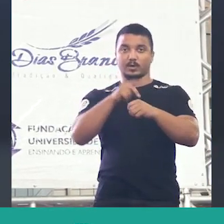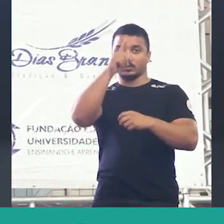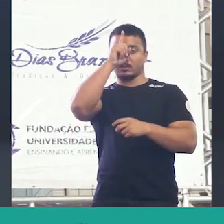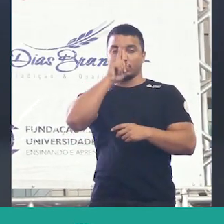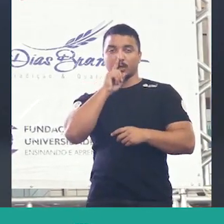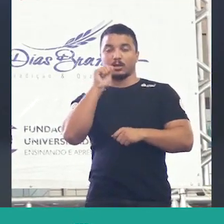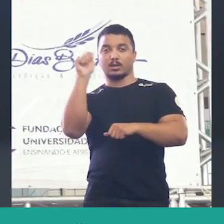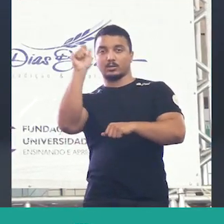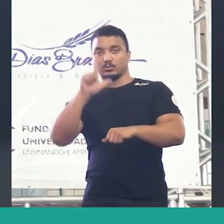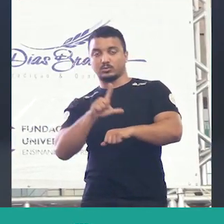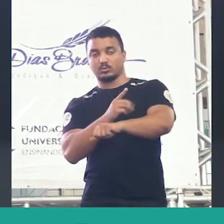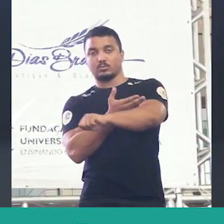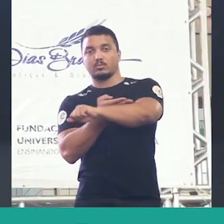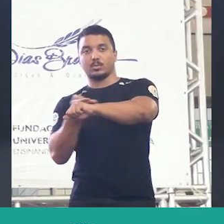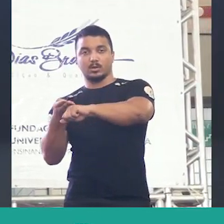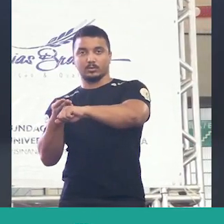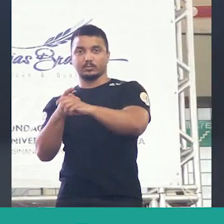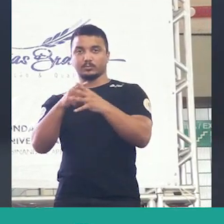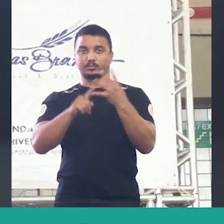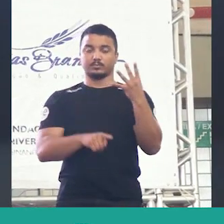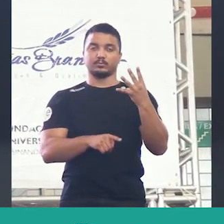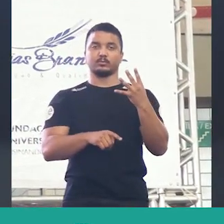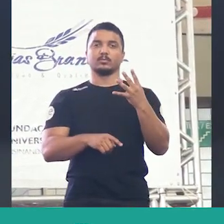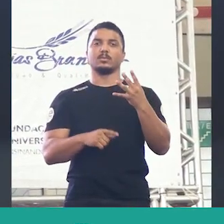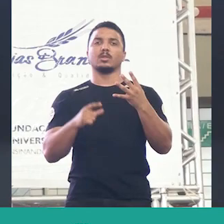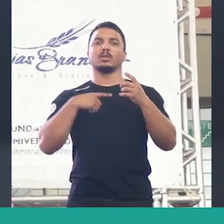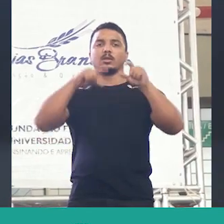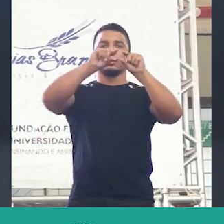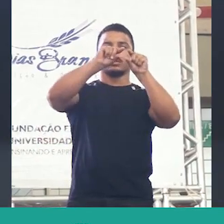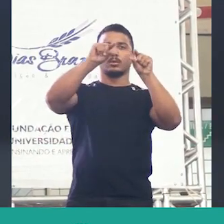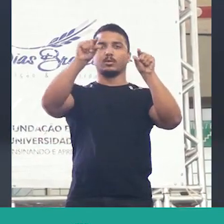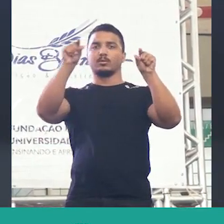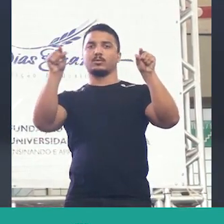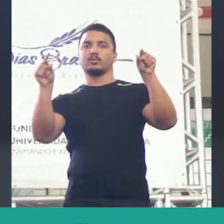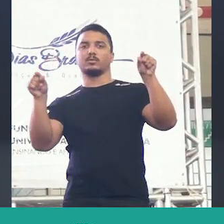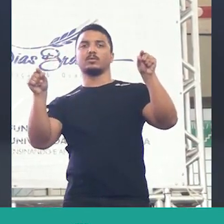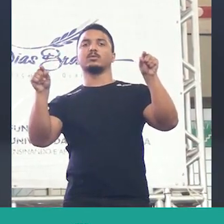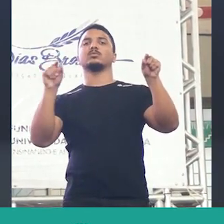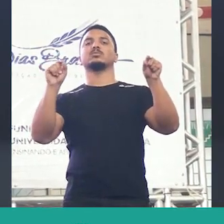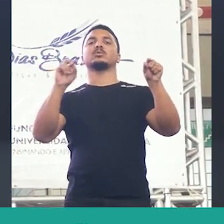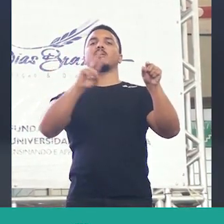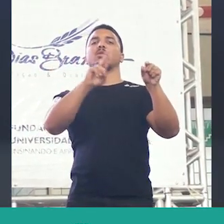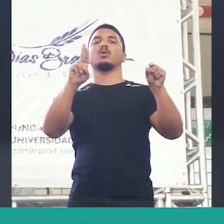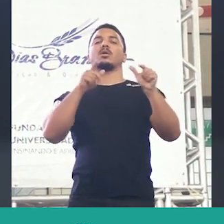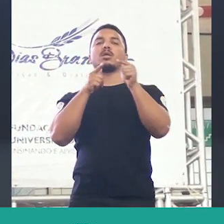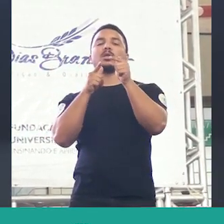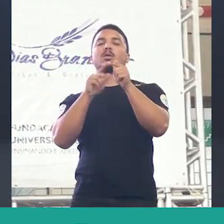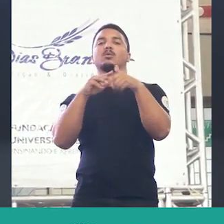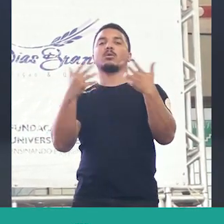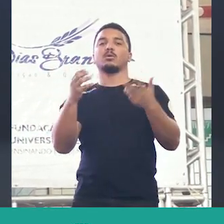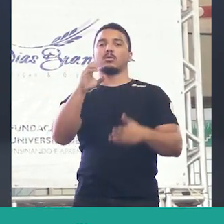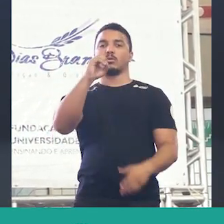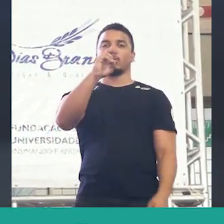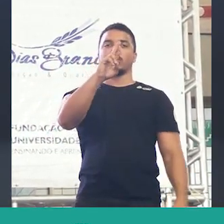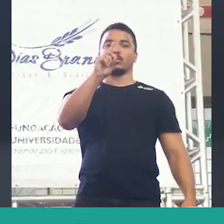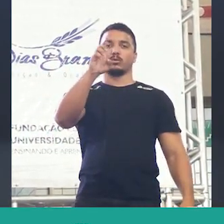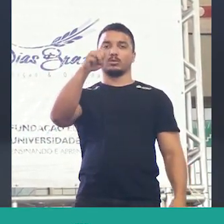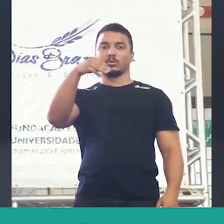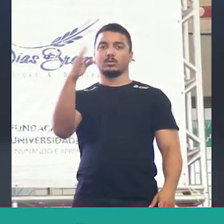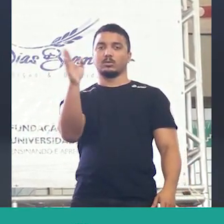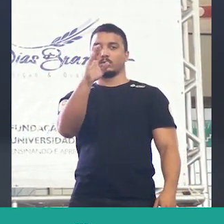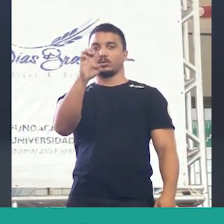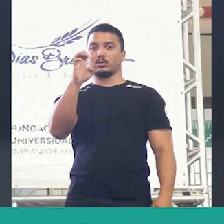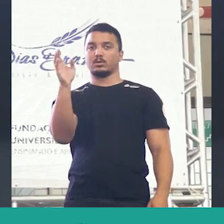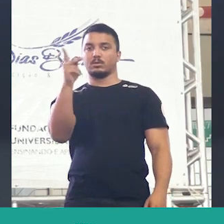Verde, amarelo, azul e branco. O que é que tem escrito naquela letrazinha, hein, pessoal? O que é que tem escrito ali? Ordem